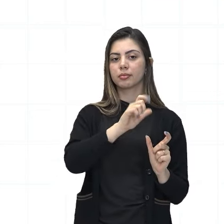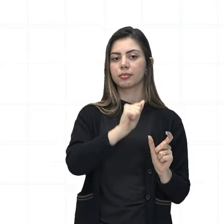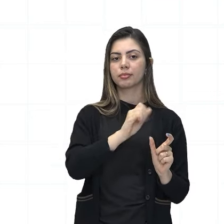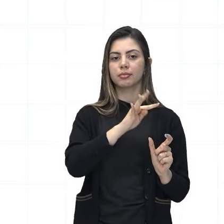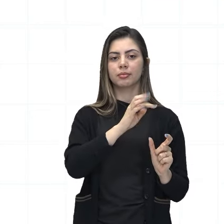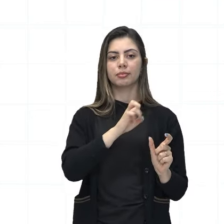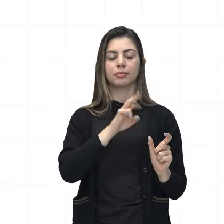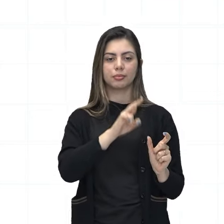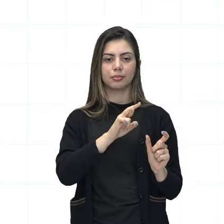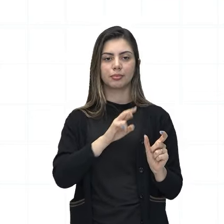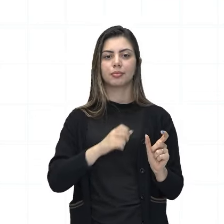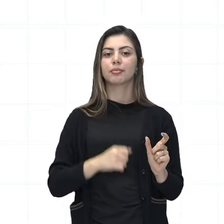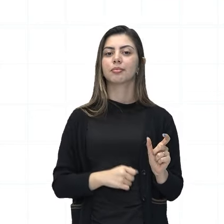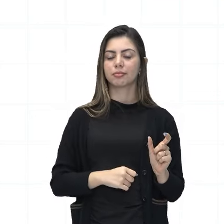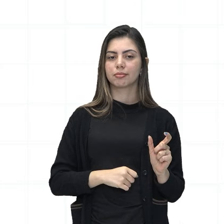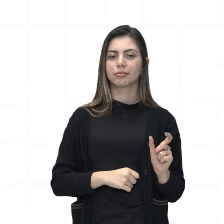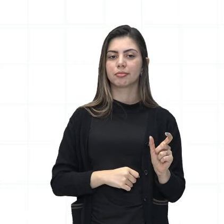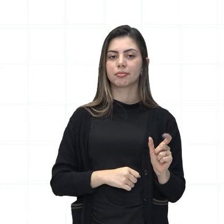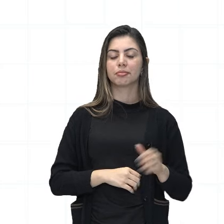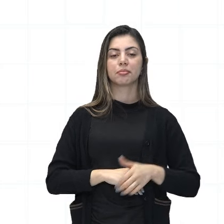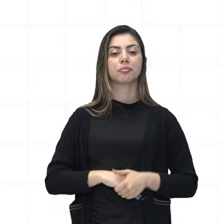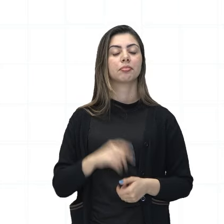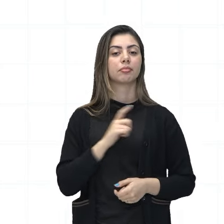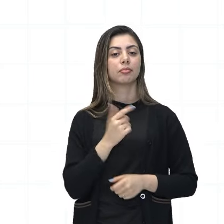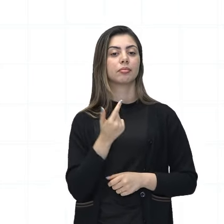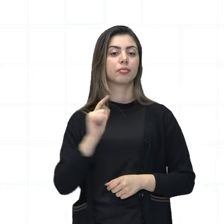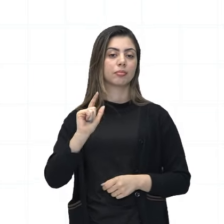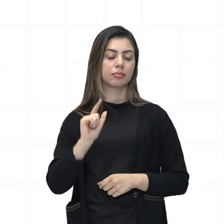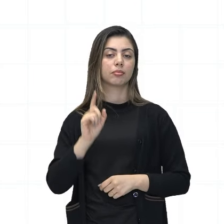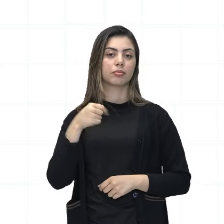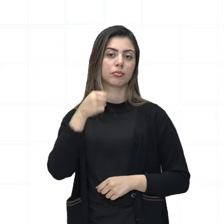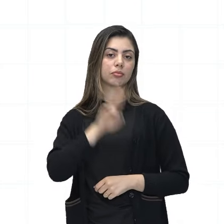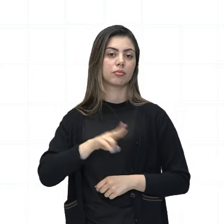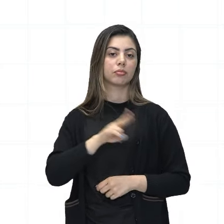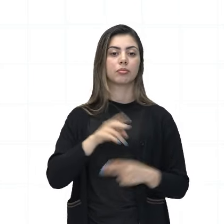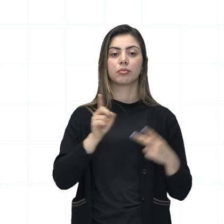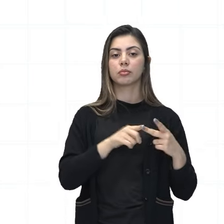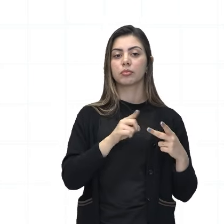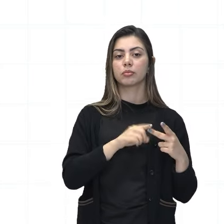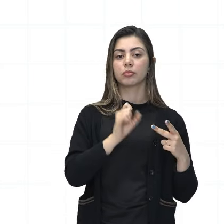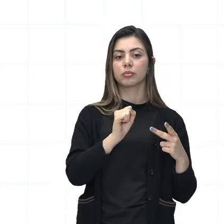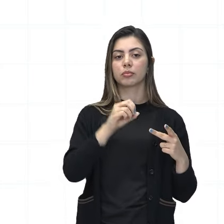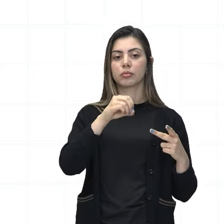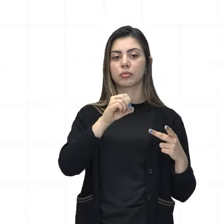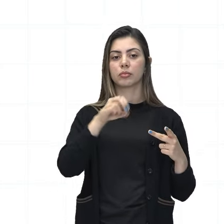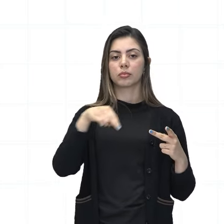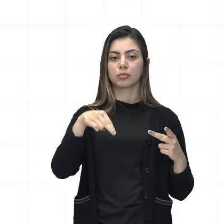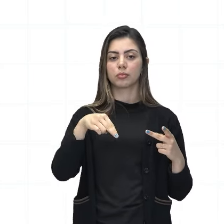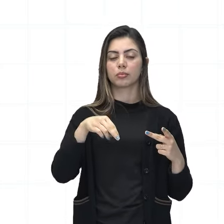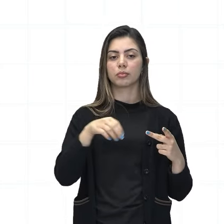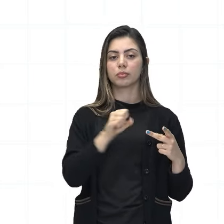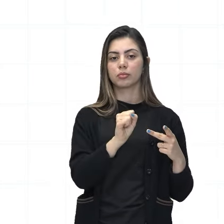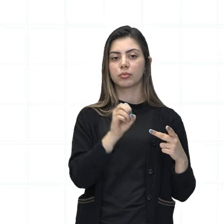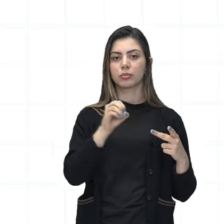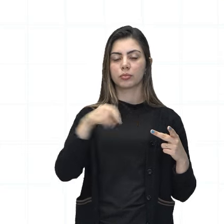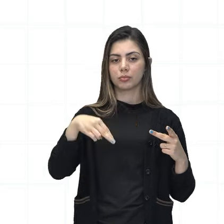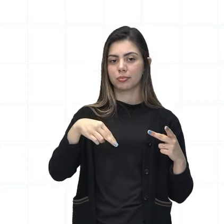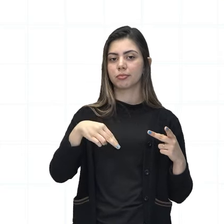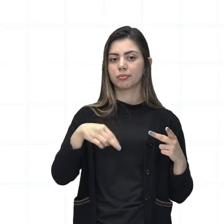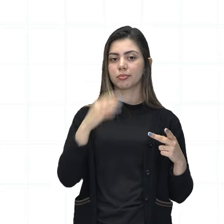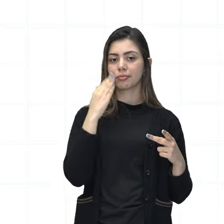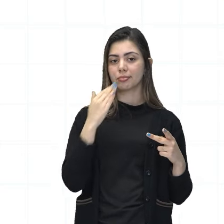later. Uma outra expressão que nós usamos também é a palavra soon.